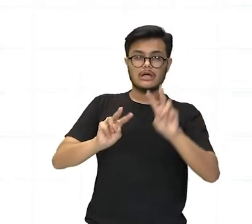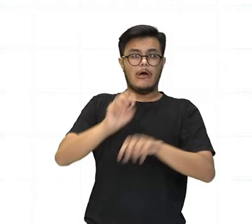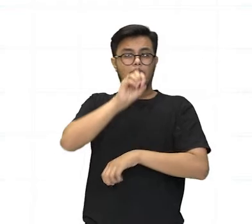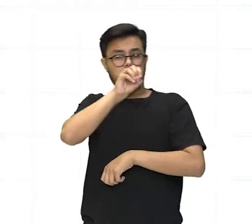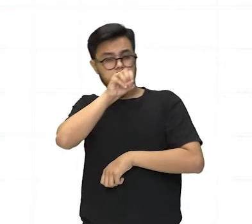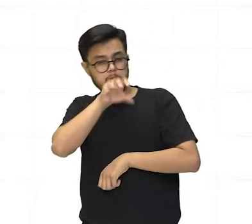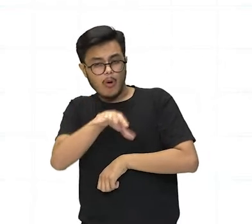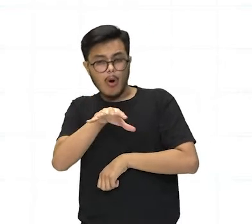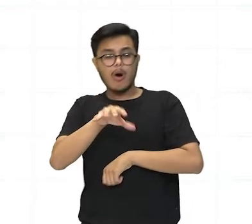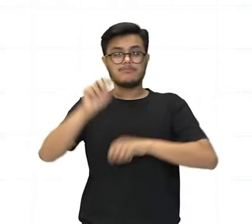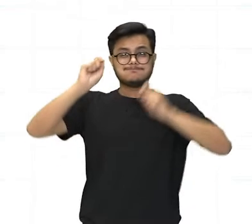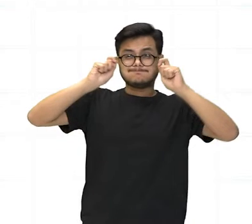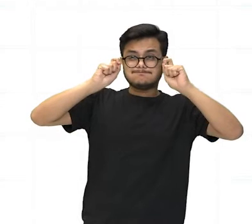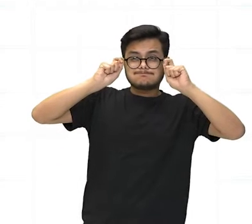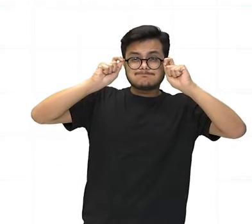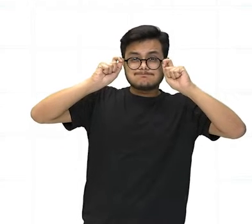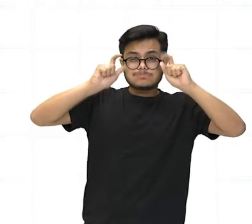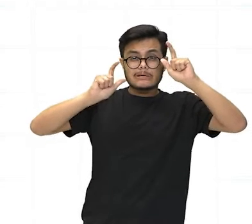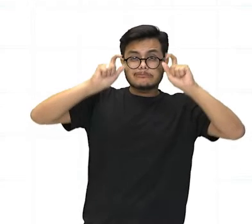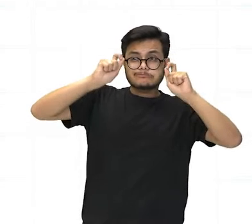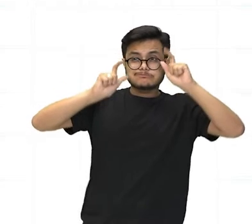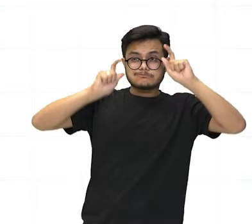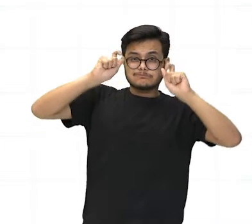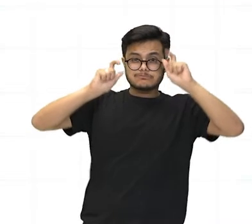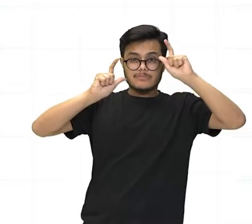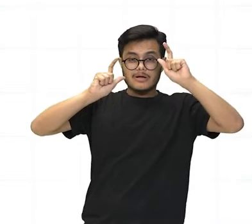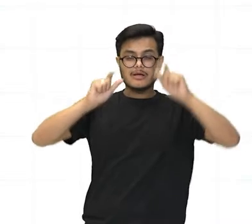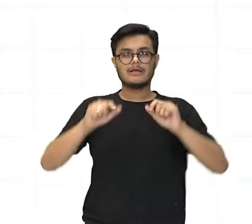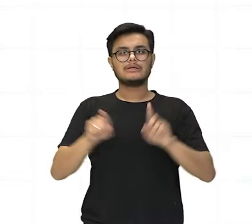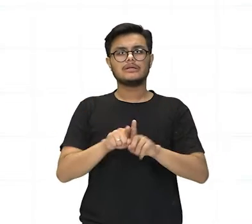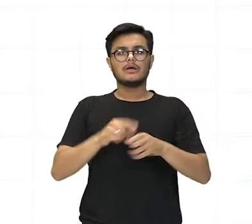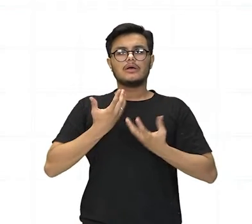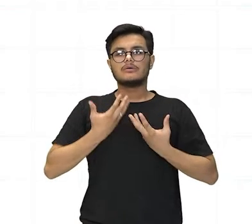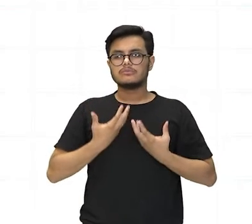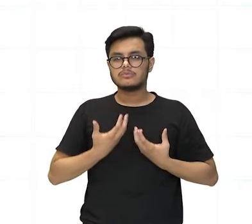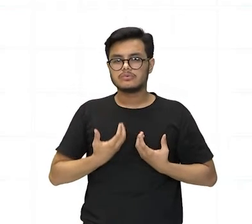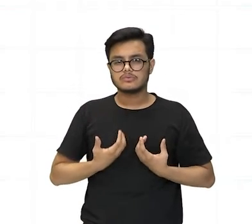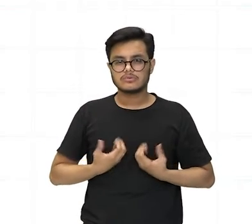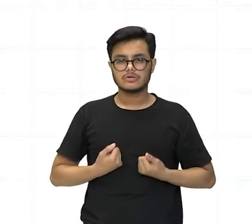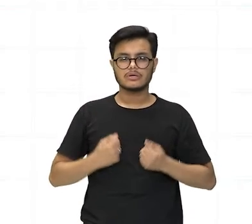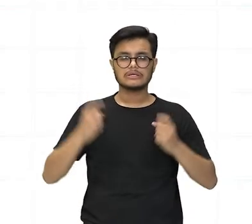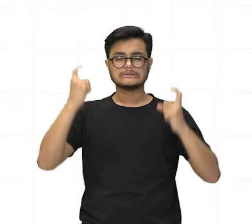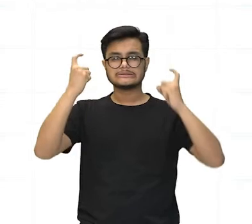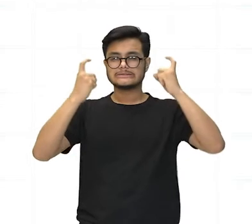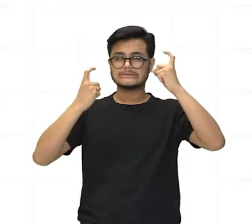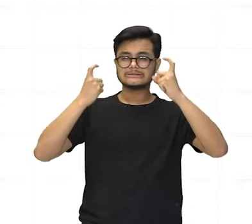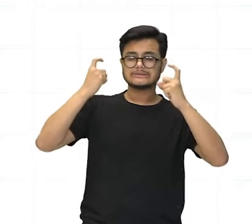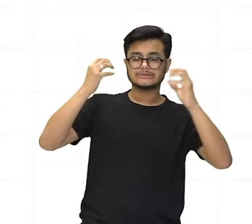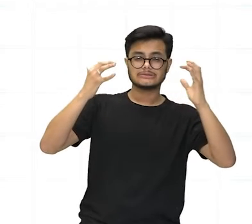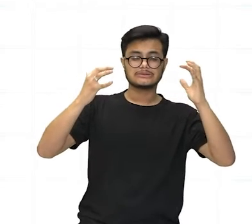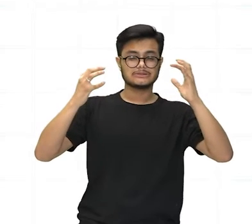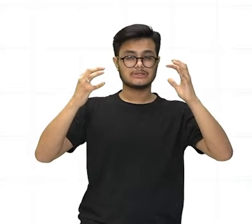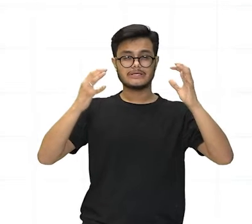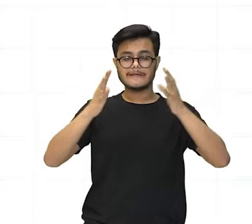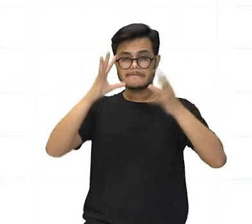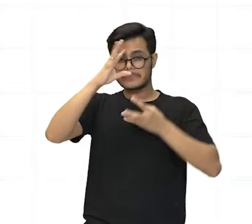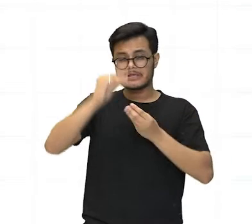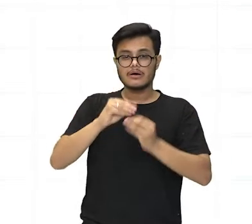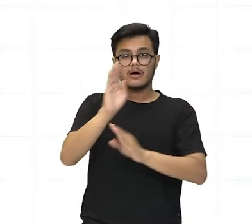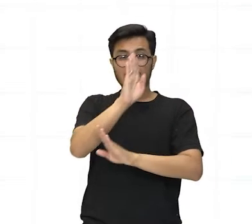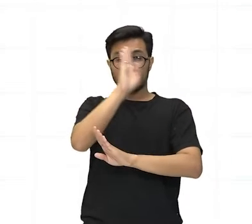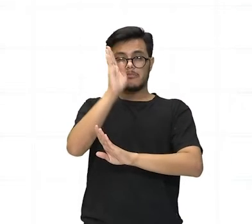vômitos, pupilas de tamanhos diferentes, sonolência, confusão mental,